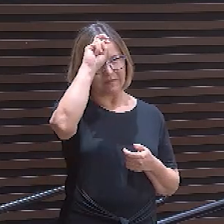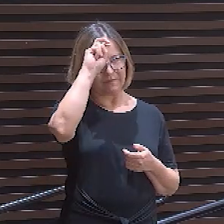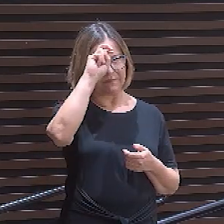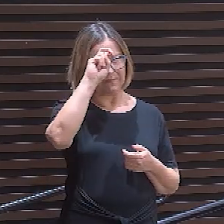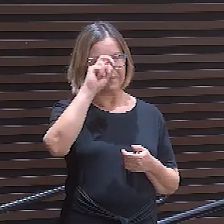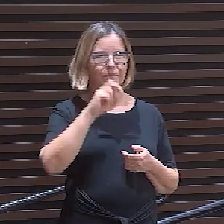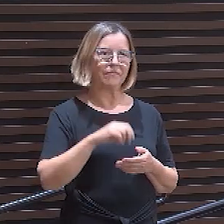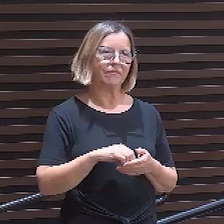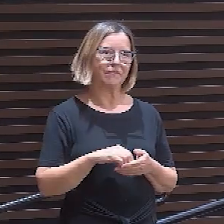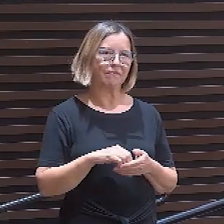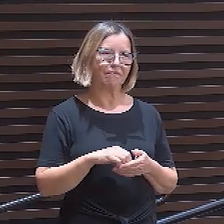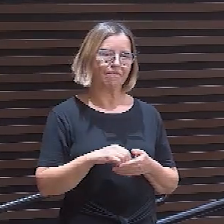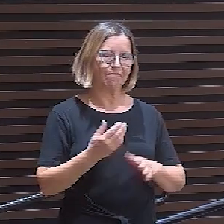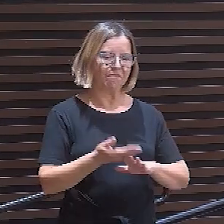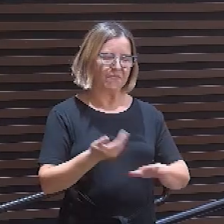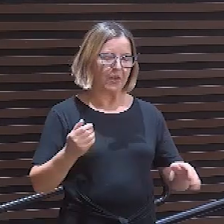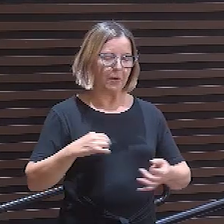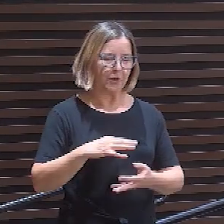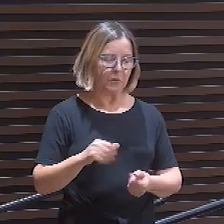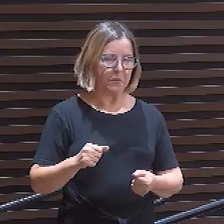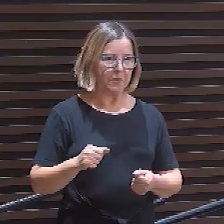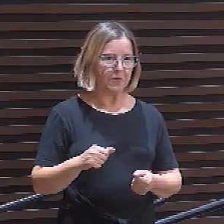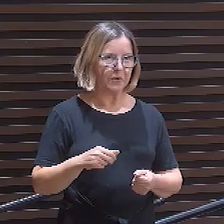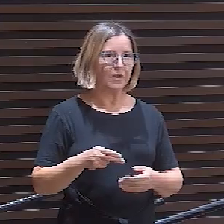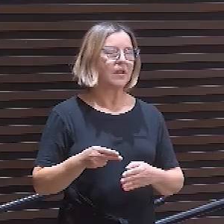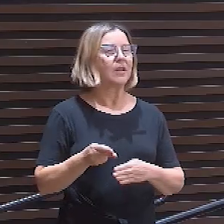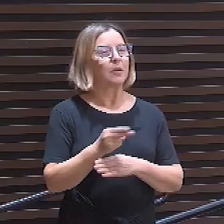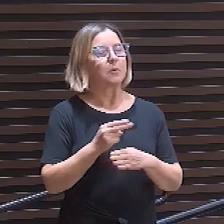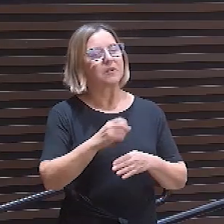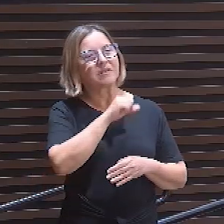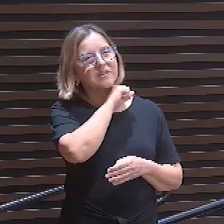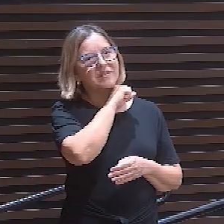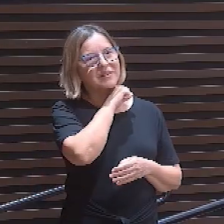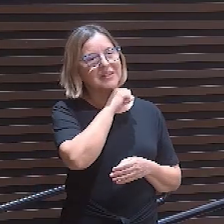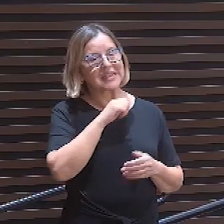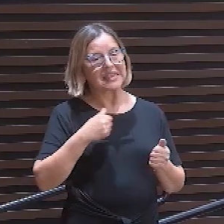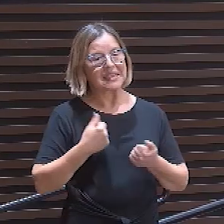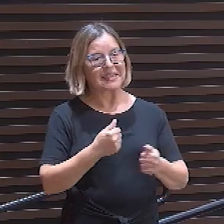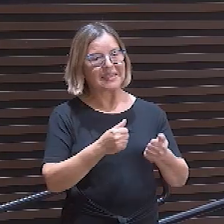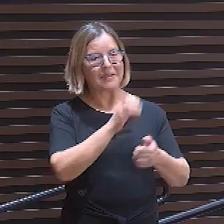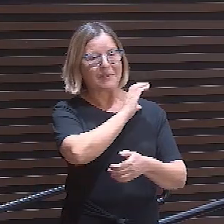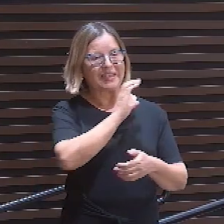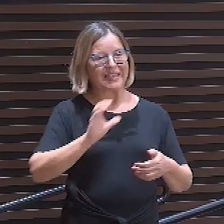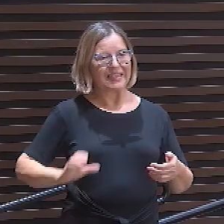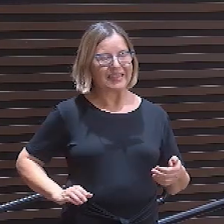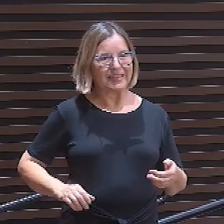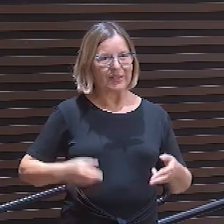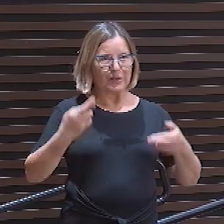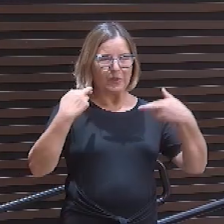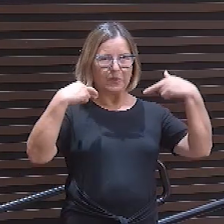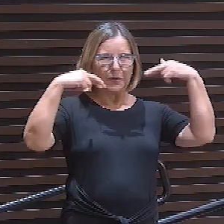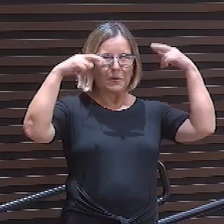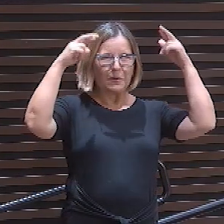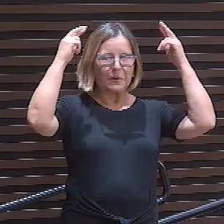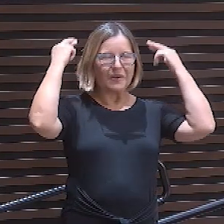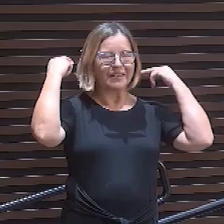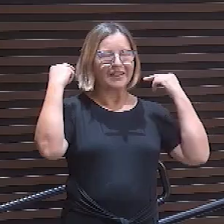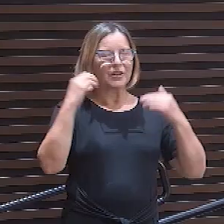buscar o sacrifício e seguimos a Cristo, o Cordeiro, confiando totalmente